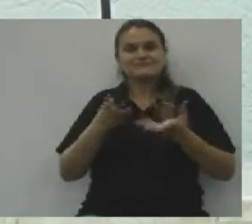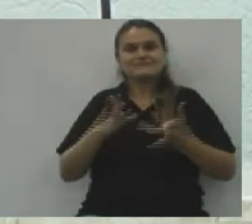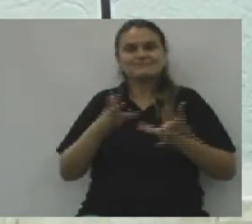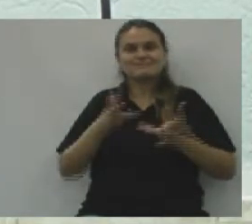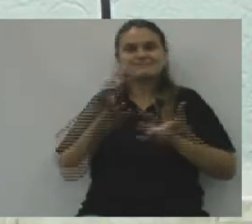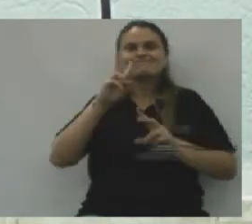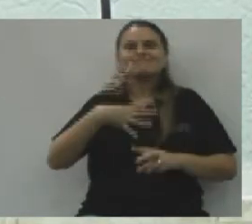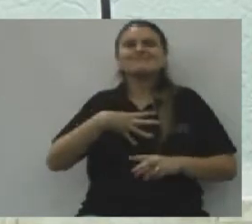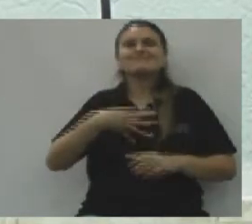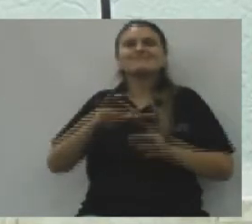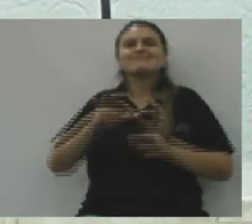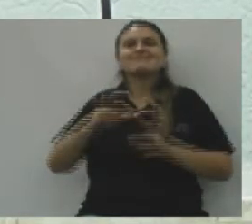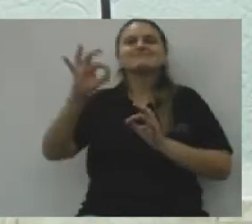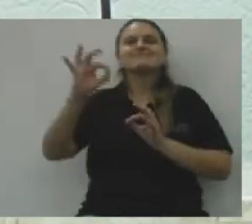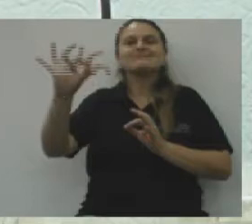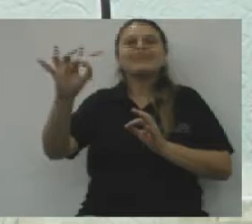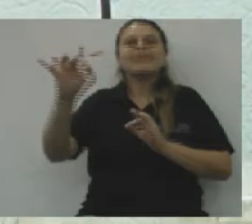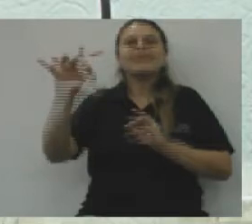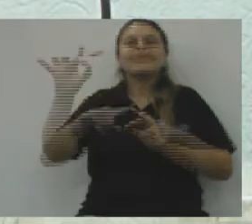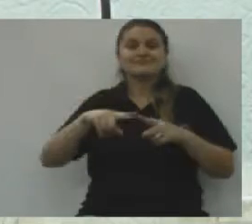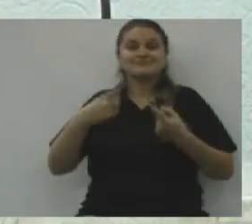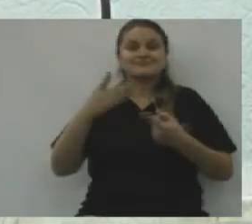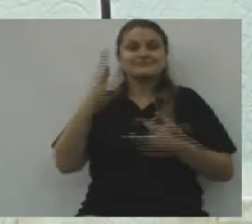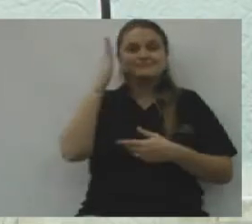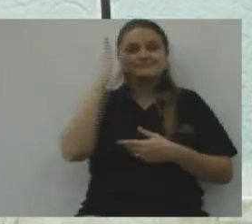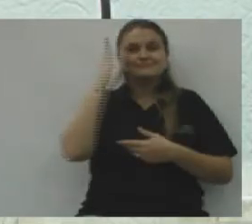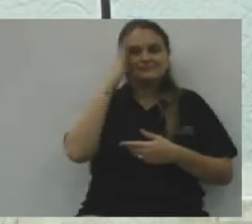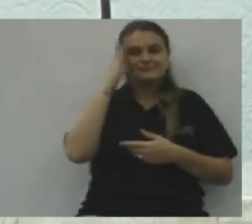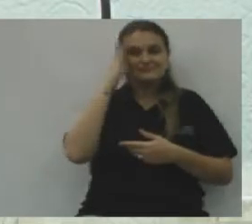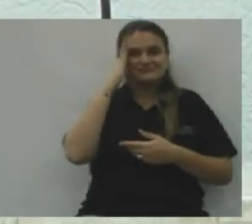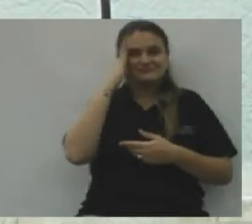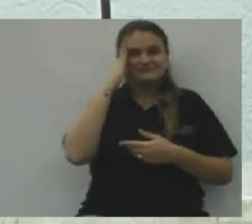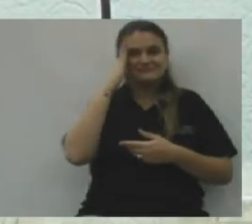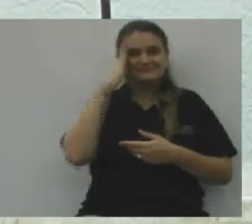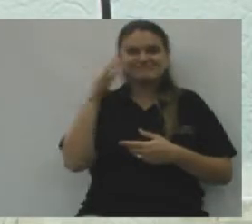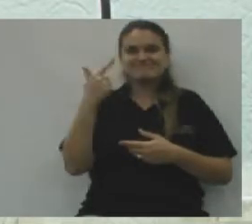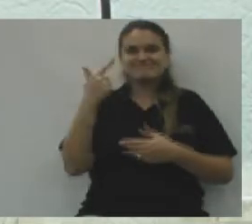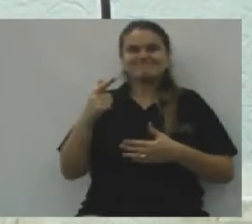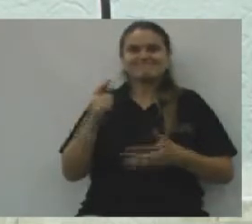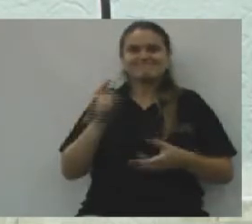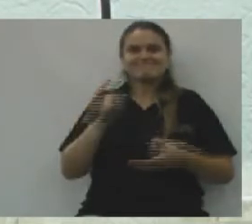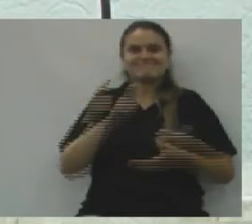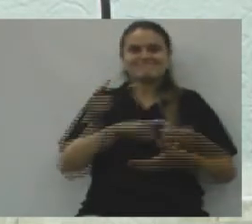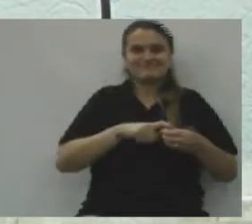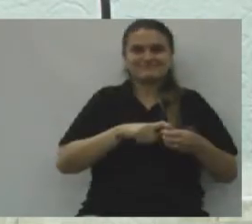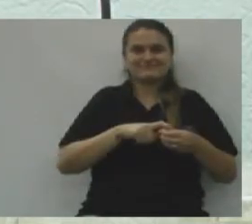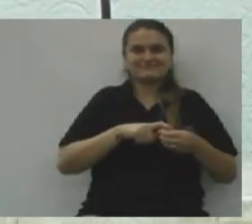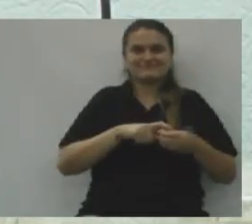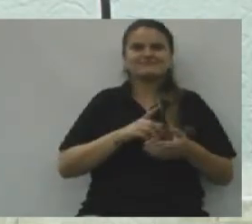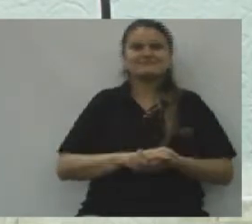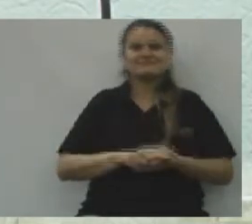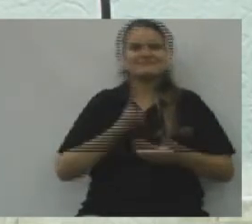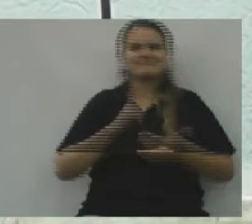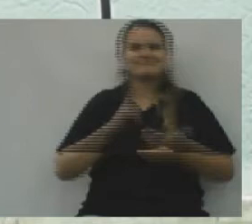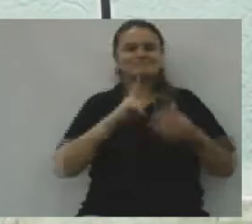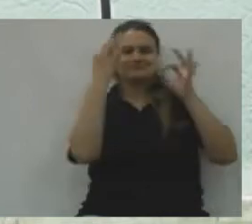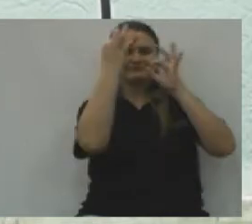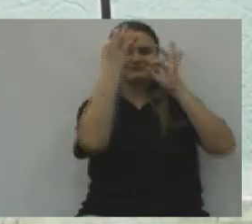os pássaros, mesmo sabendo que eles não lhe pertencem. Que se enfeita toda